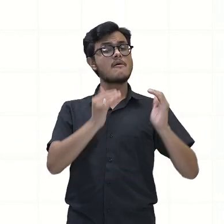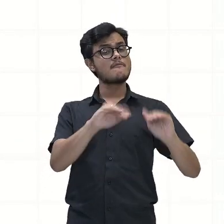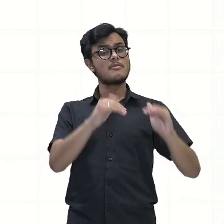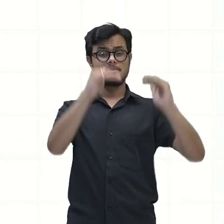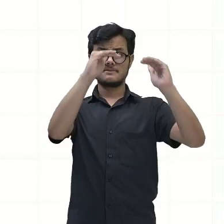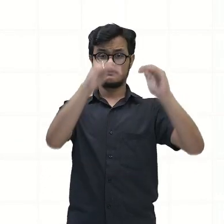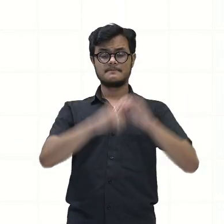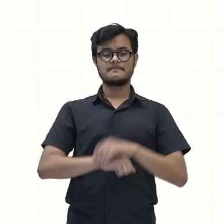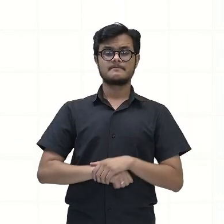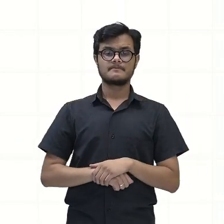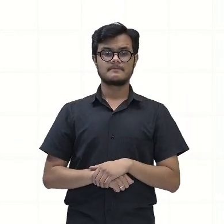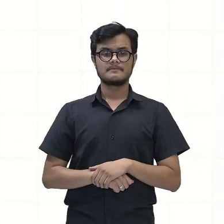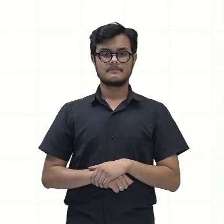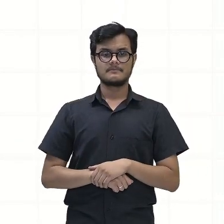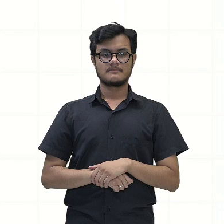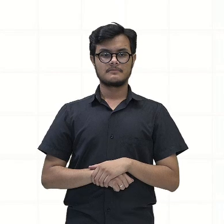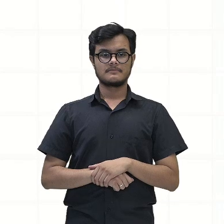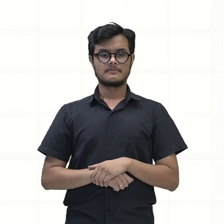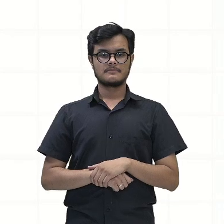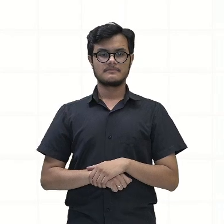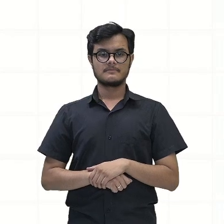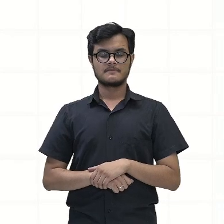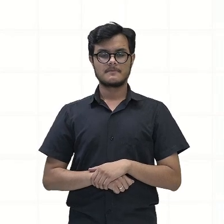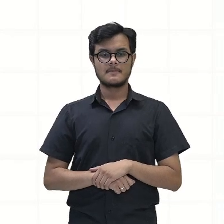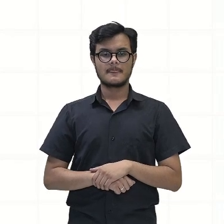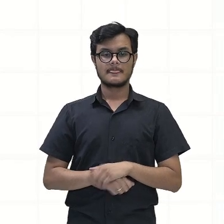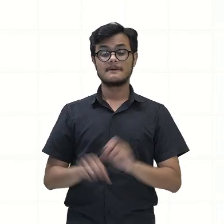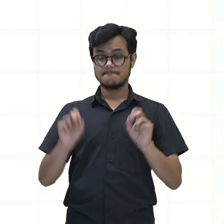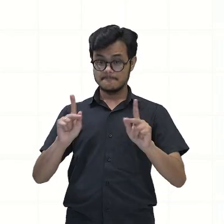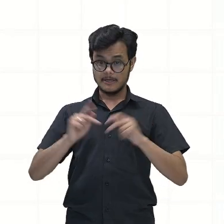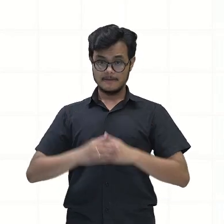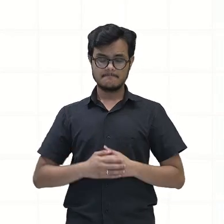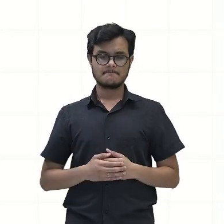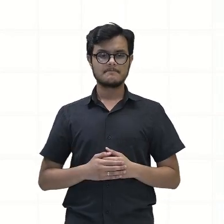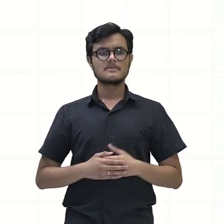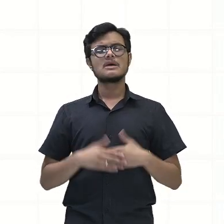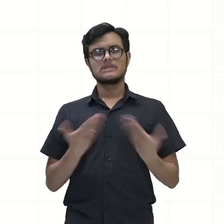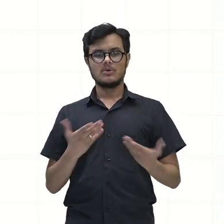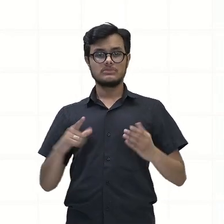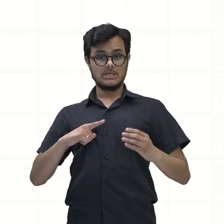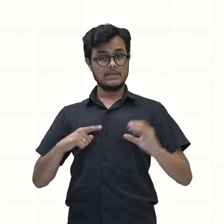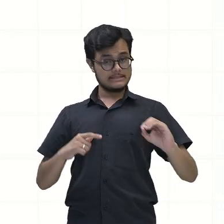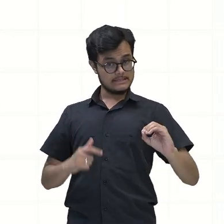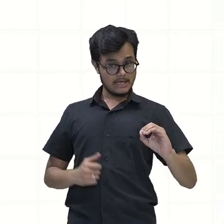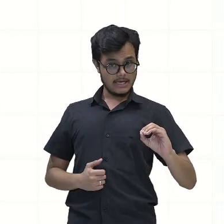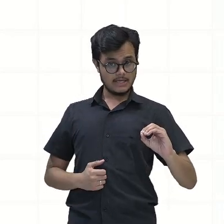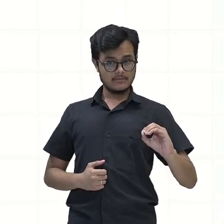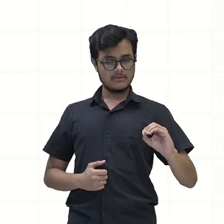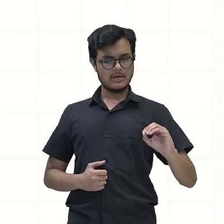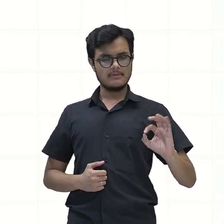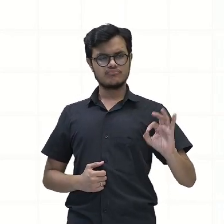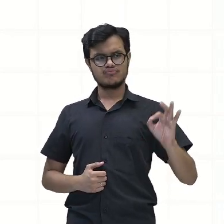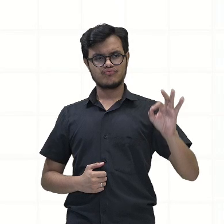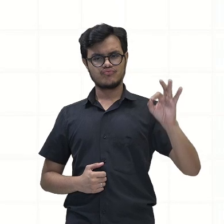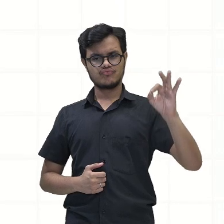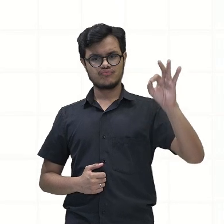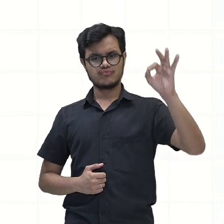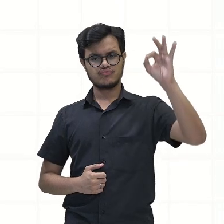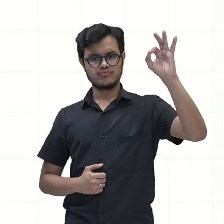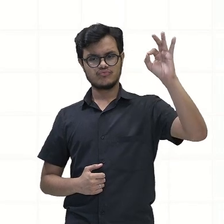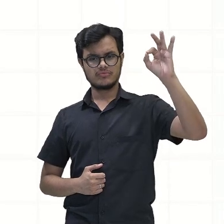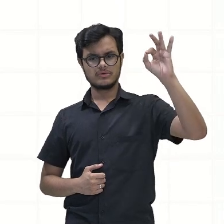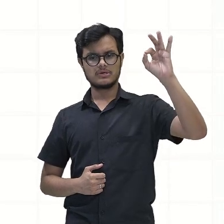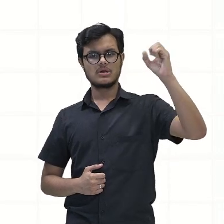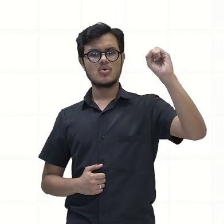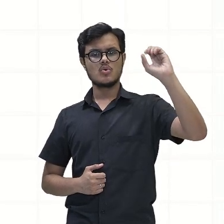linha. É 80 anos ou mais, tá bom? Então, a gente tem ali de 0 e aí vai aumentando a idade. A cada